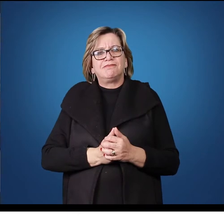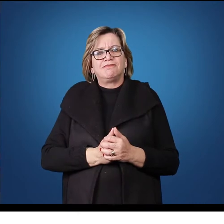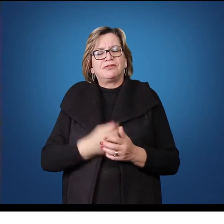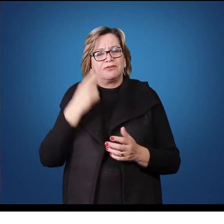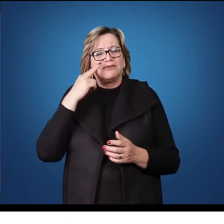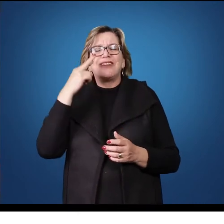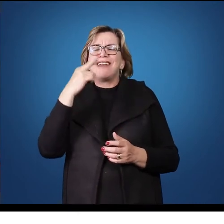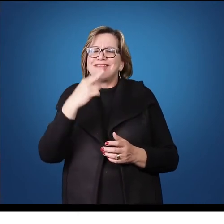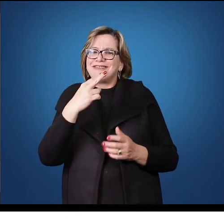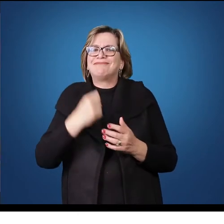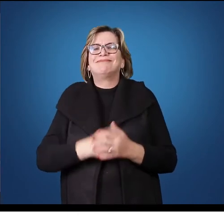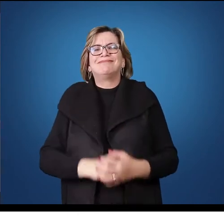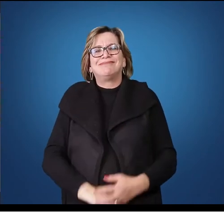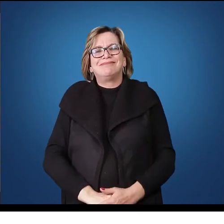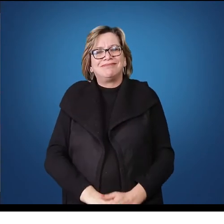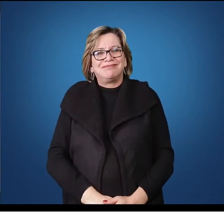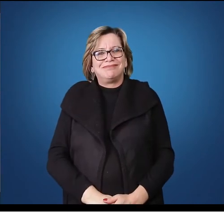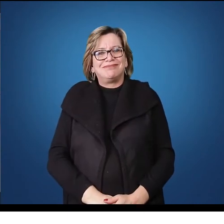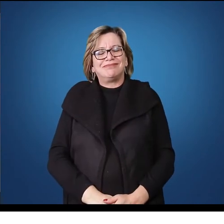Isso.